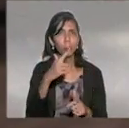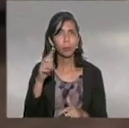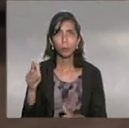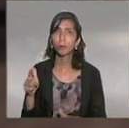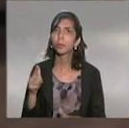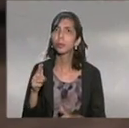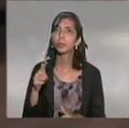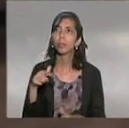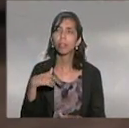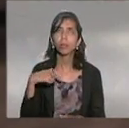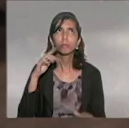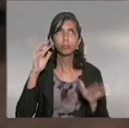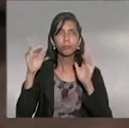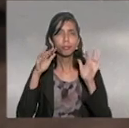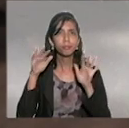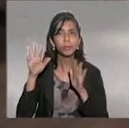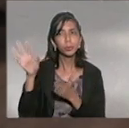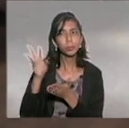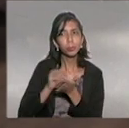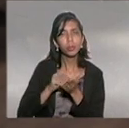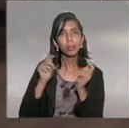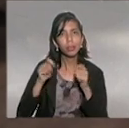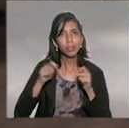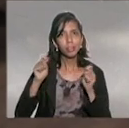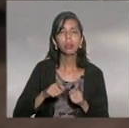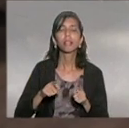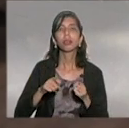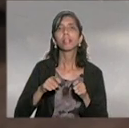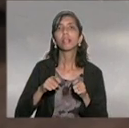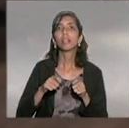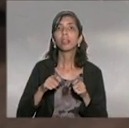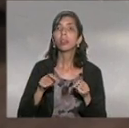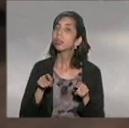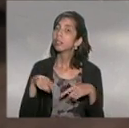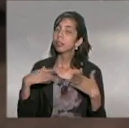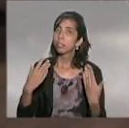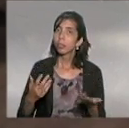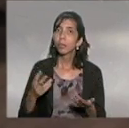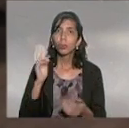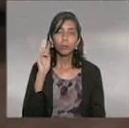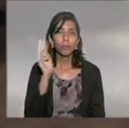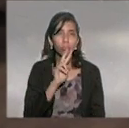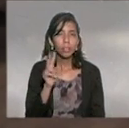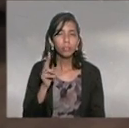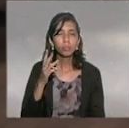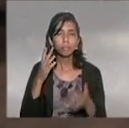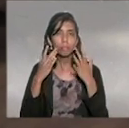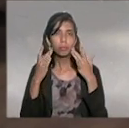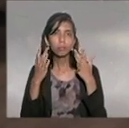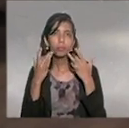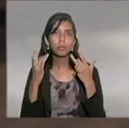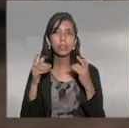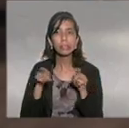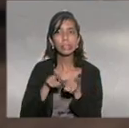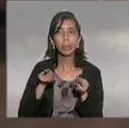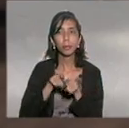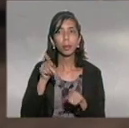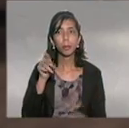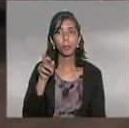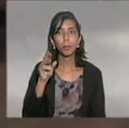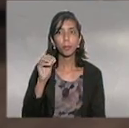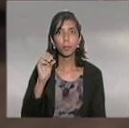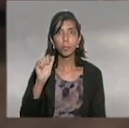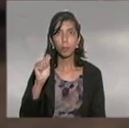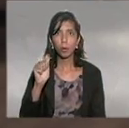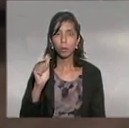evidentemente, que inspiram coisas que eu possa fazer aqui, né? Então, vejo muito teatro de prosa também, não